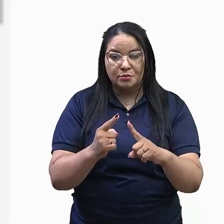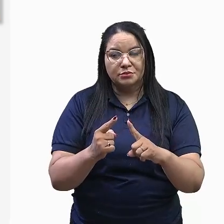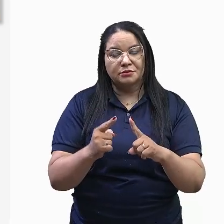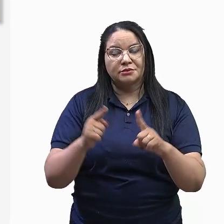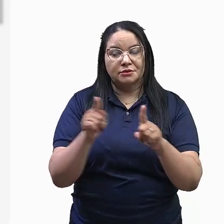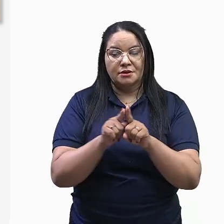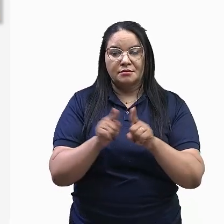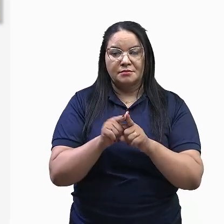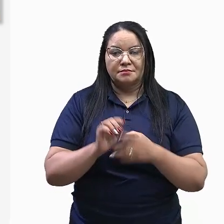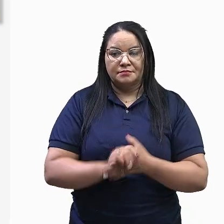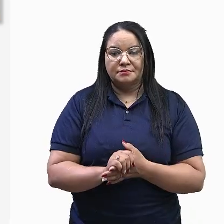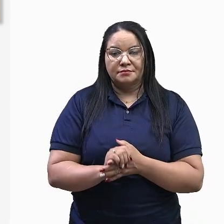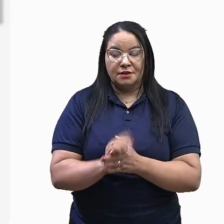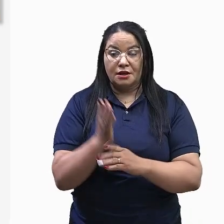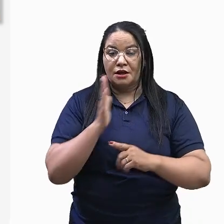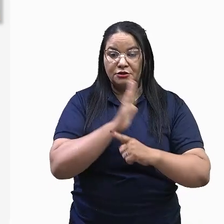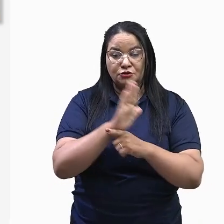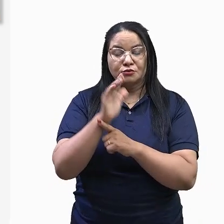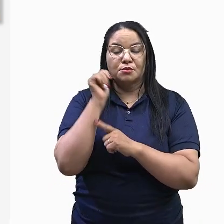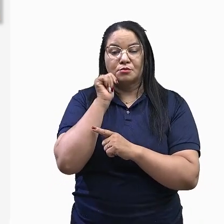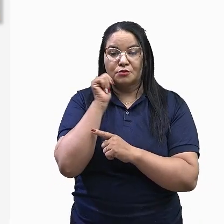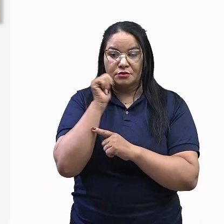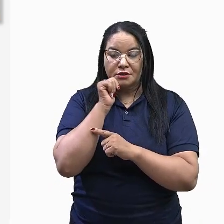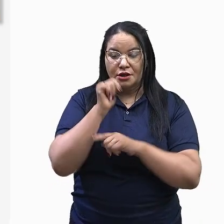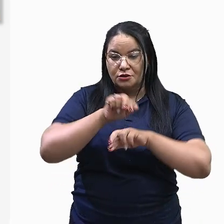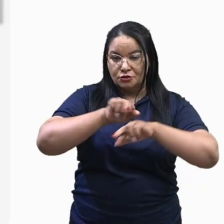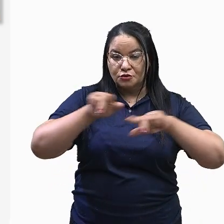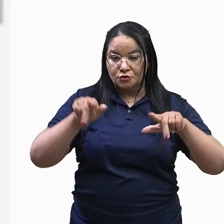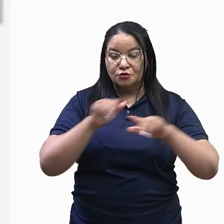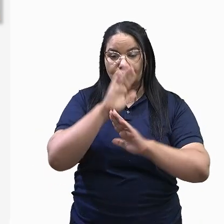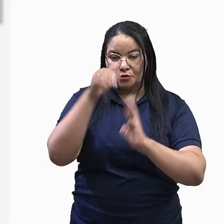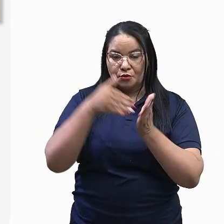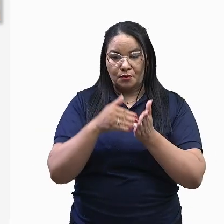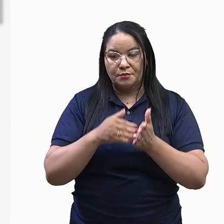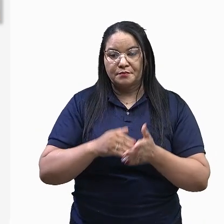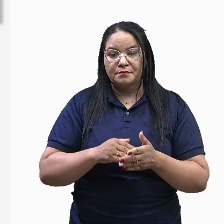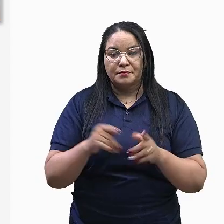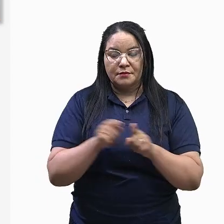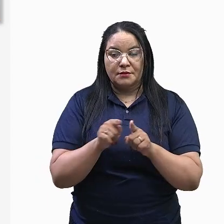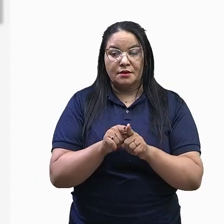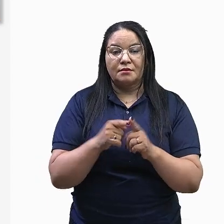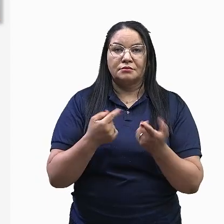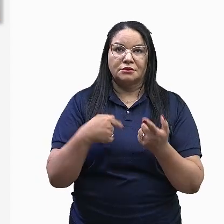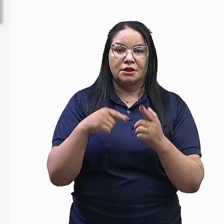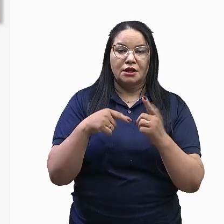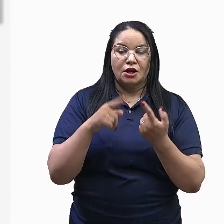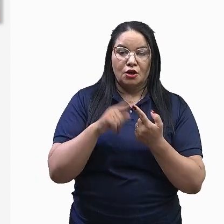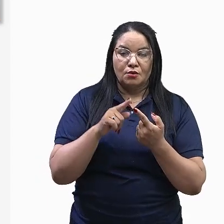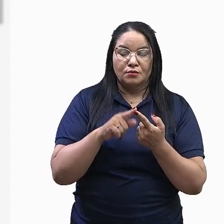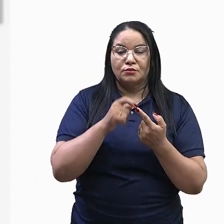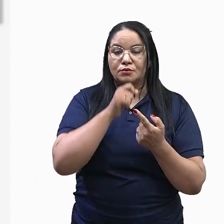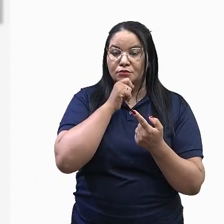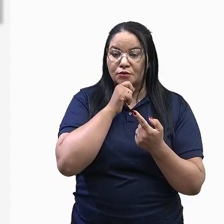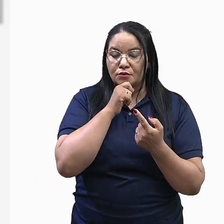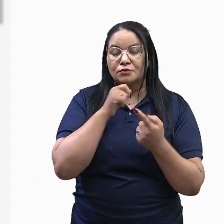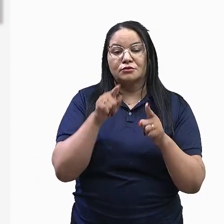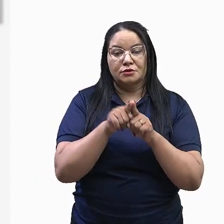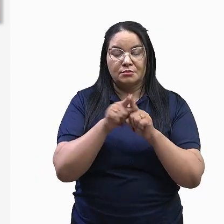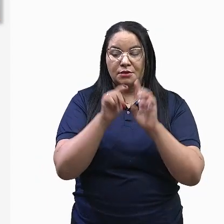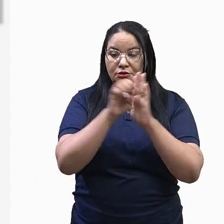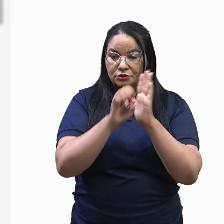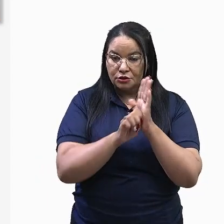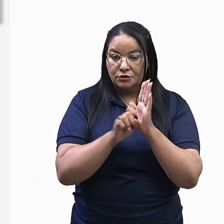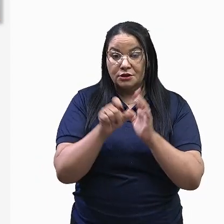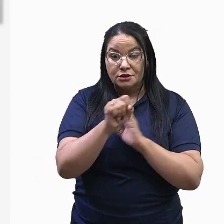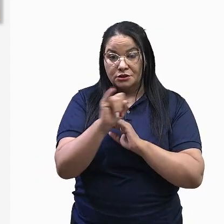atender o quê? O público feminino, não é? Então, tem também o Estatuto do Idoso, que também, se você